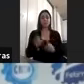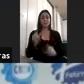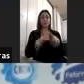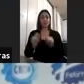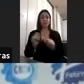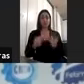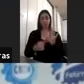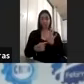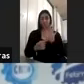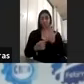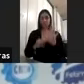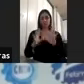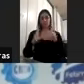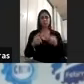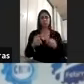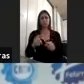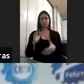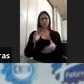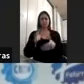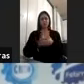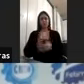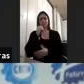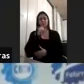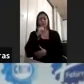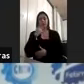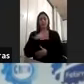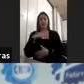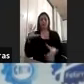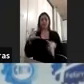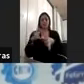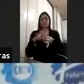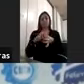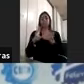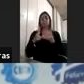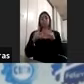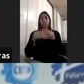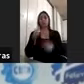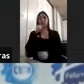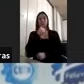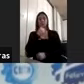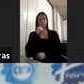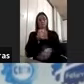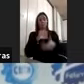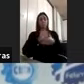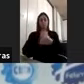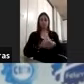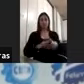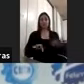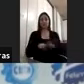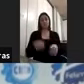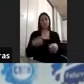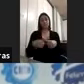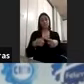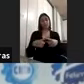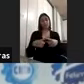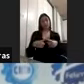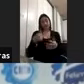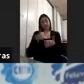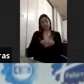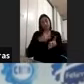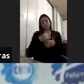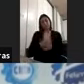esposas, que é a união de vocês, esposas, né? Porque essa luta, ela é histórica, acontecendo num